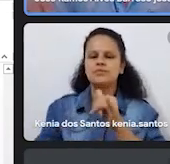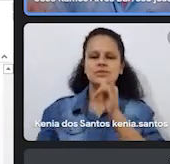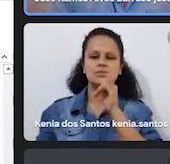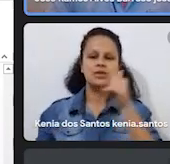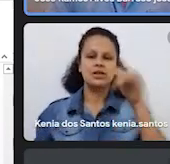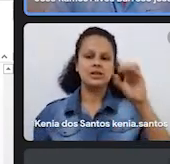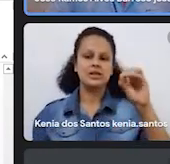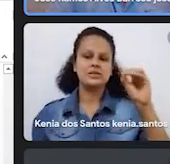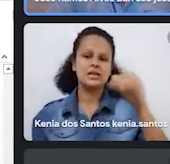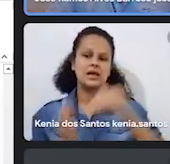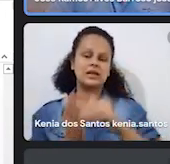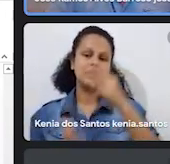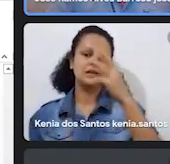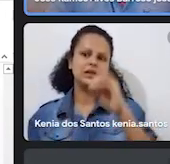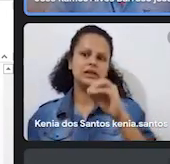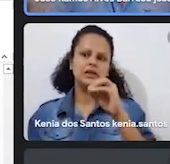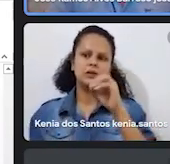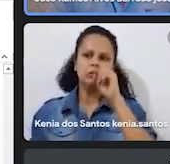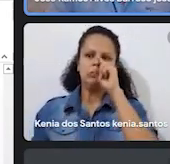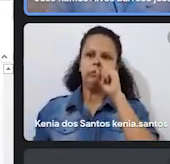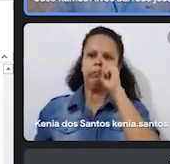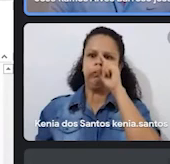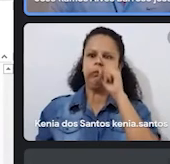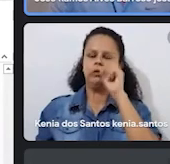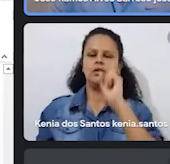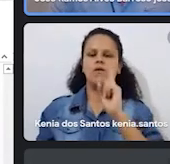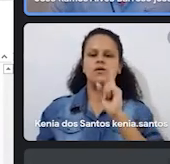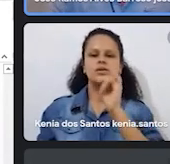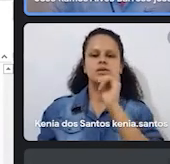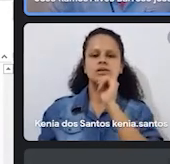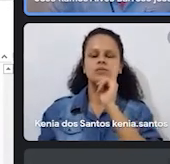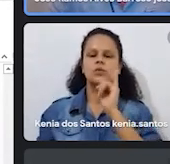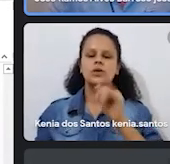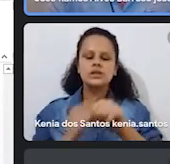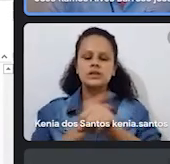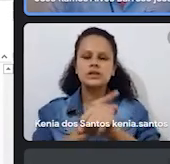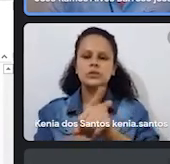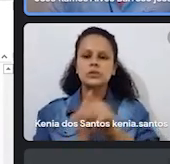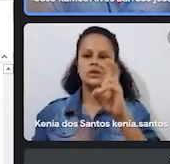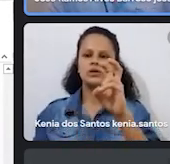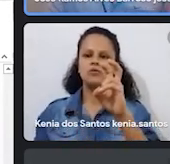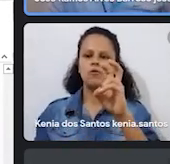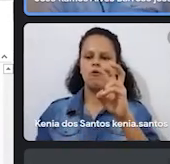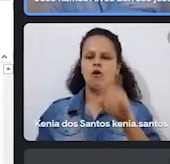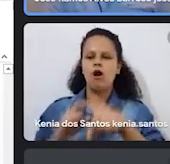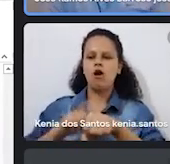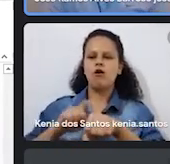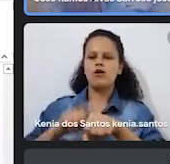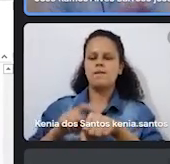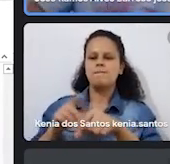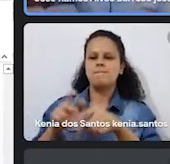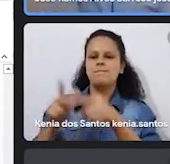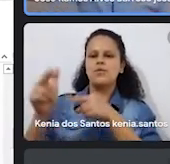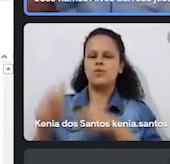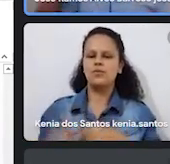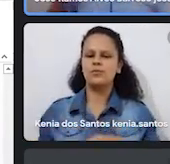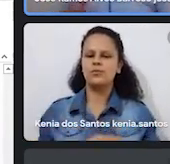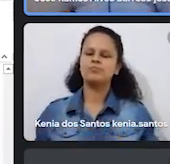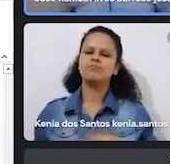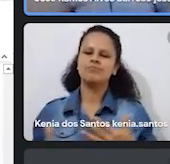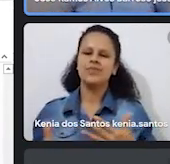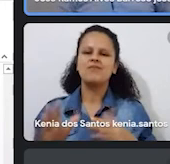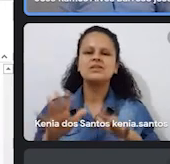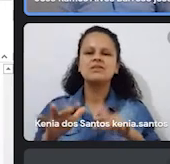Ela não é perigosa se interrompida em menos de 5 segundos. E quando é pequena assim, normalmente a